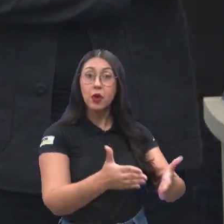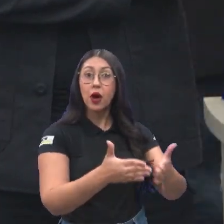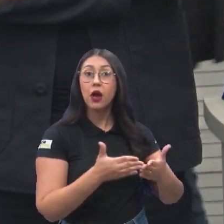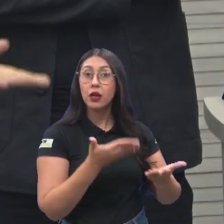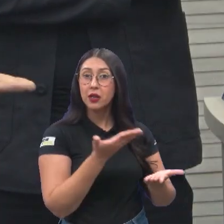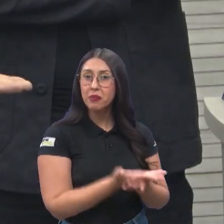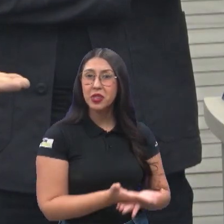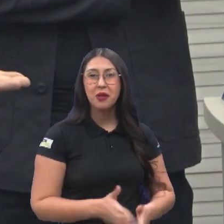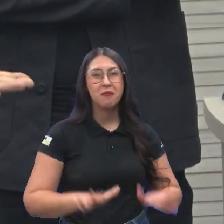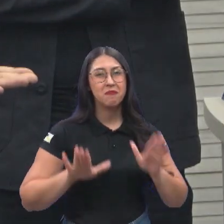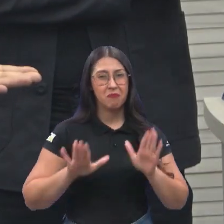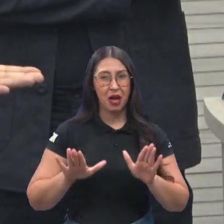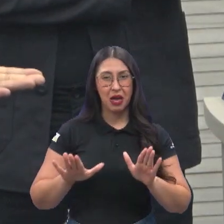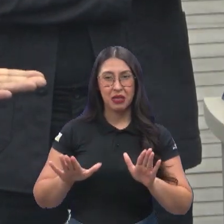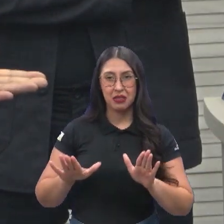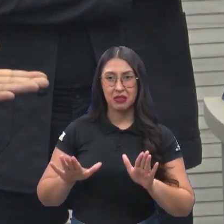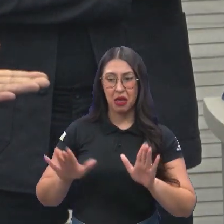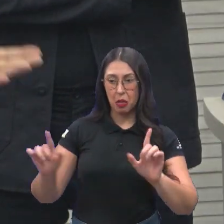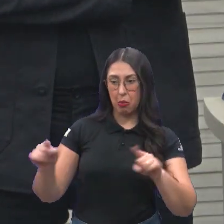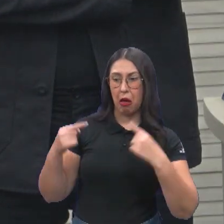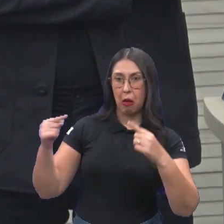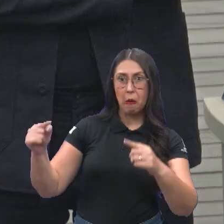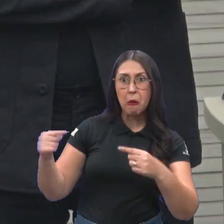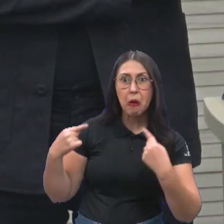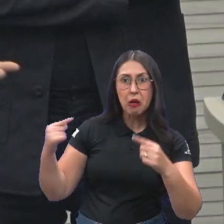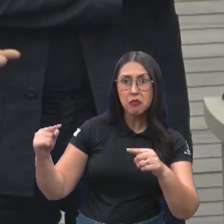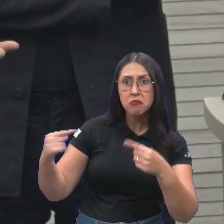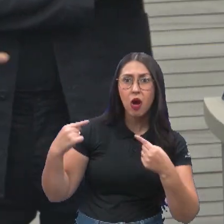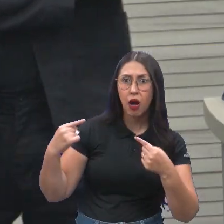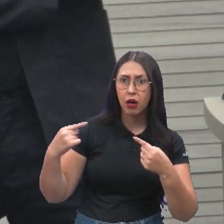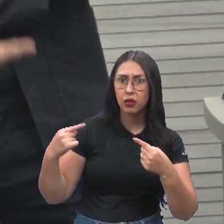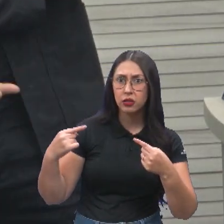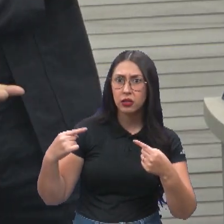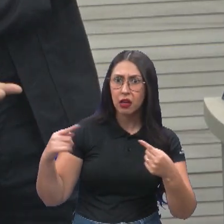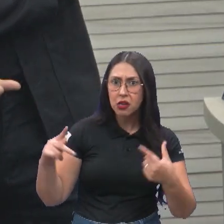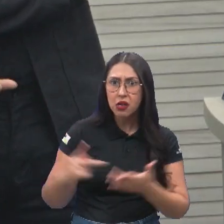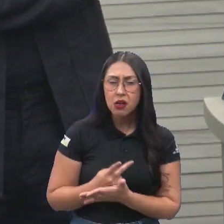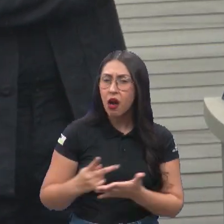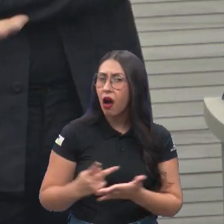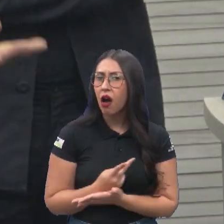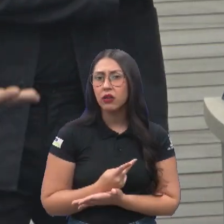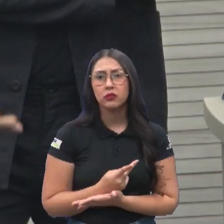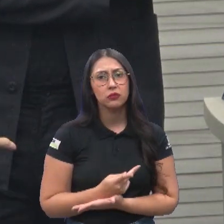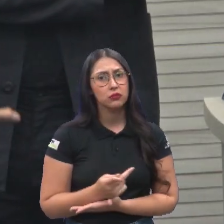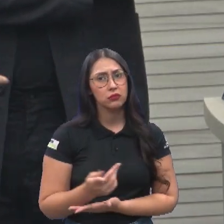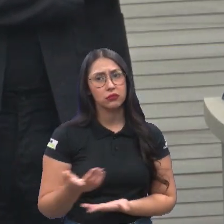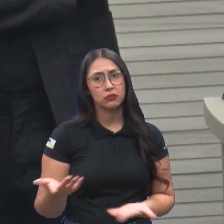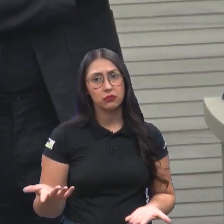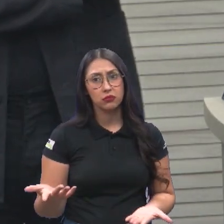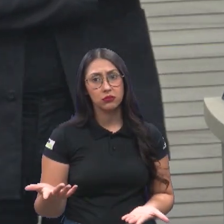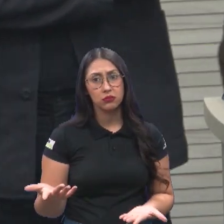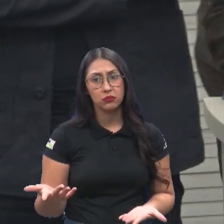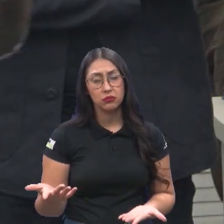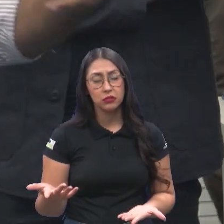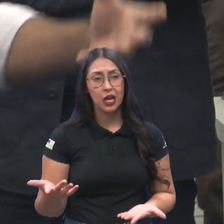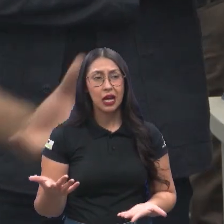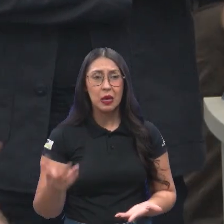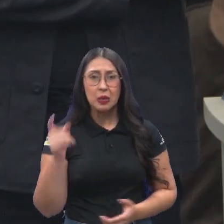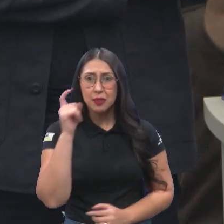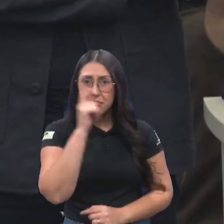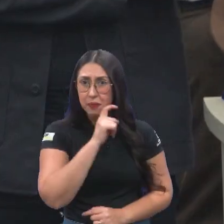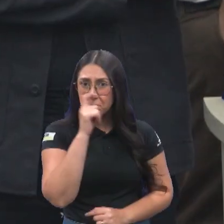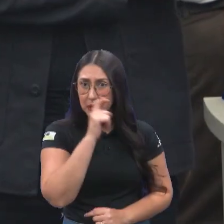colocar a gente contra a população, de uma forma injusta, isso não está correto. Distorcendo, não é, aquilo